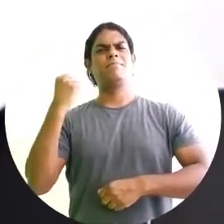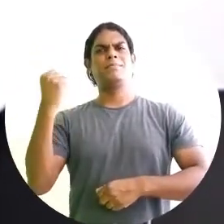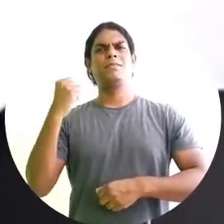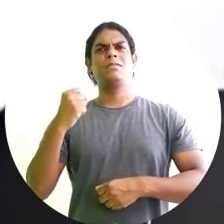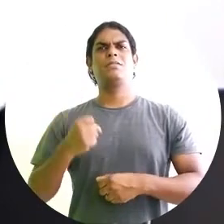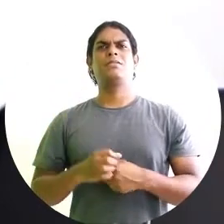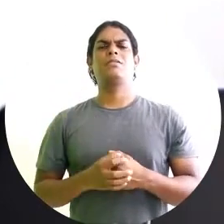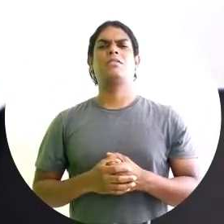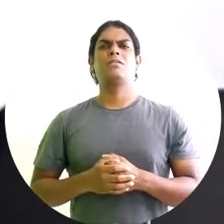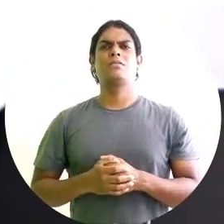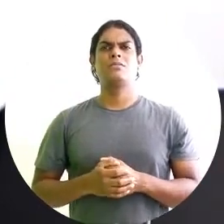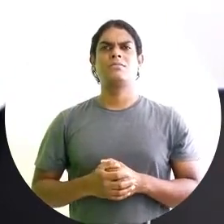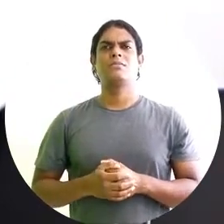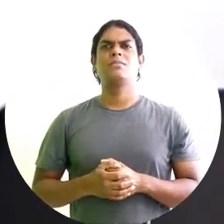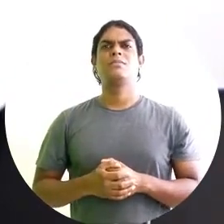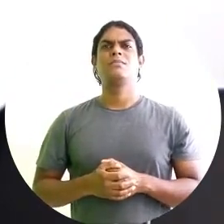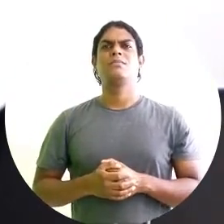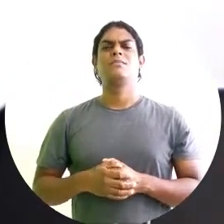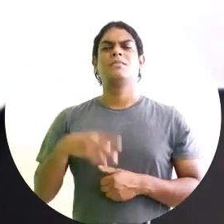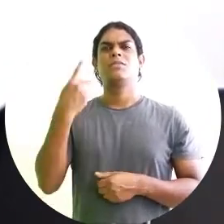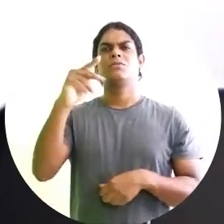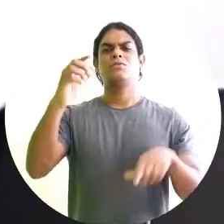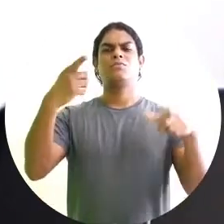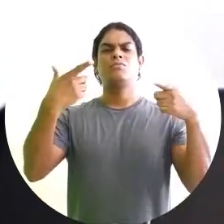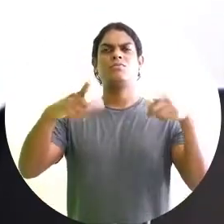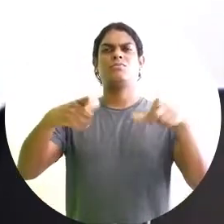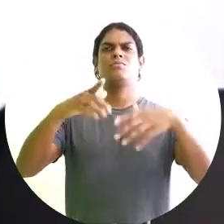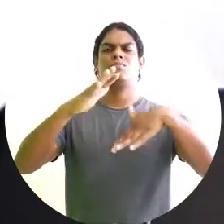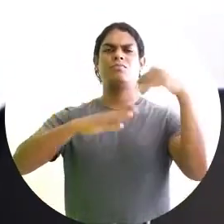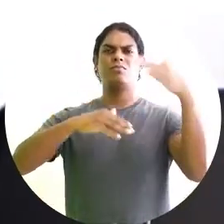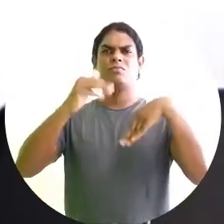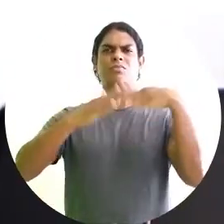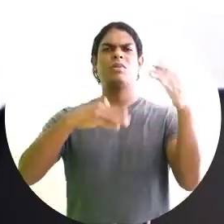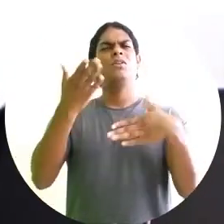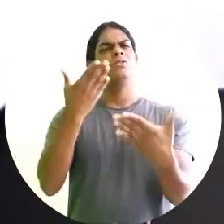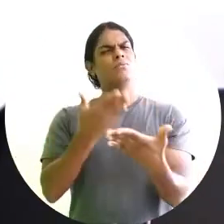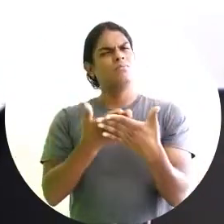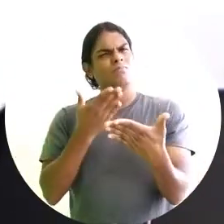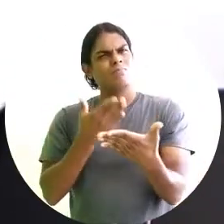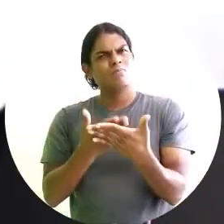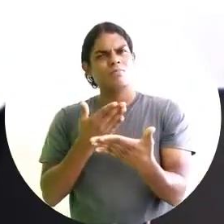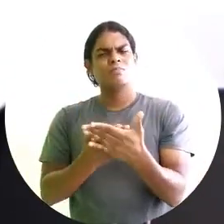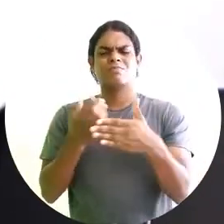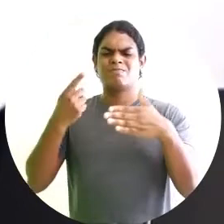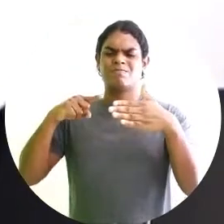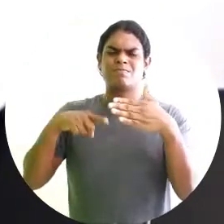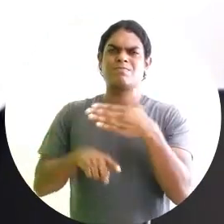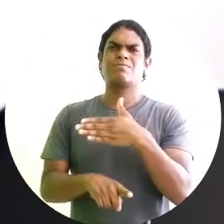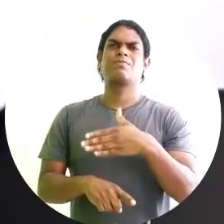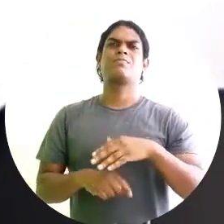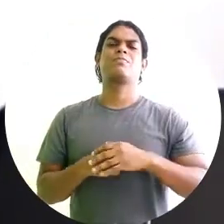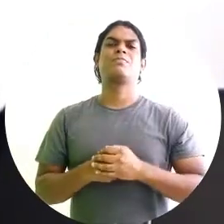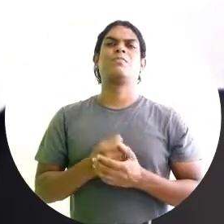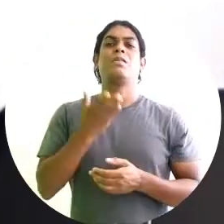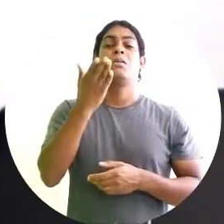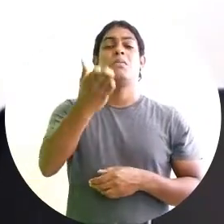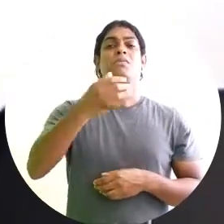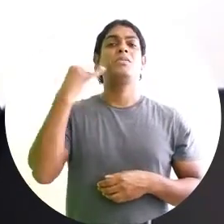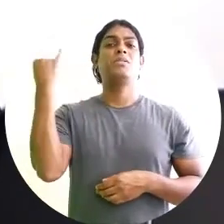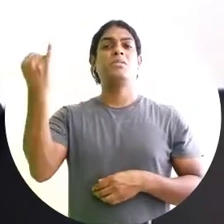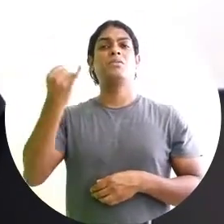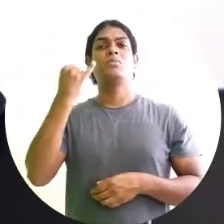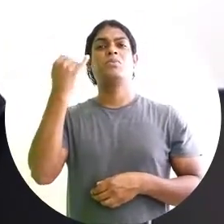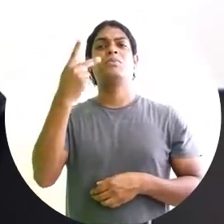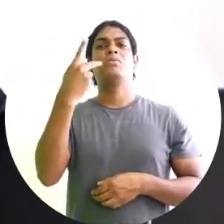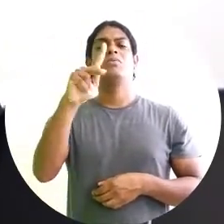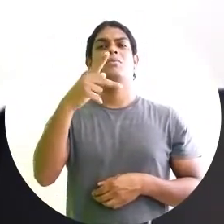sucesso no seu mundo profissional, que vocês estudem bastante e que seja peça